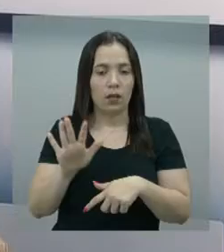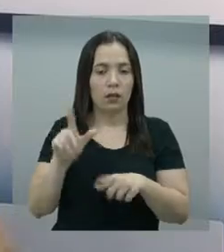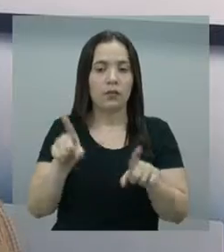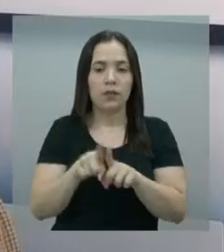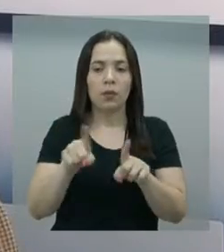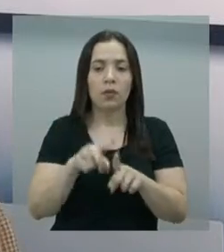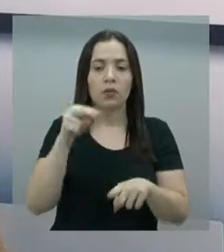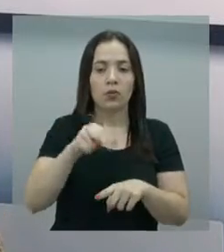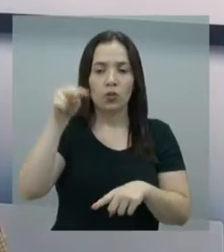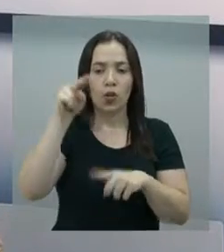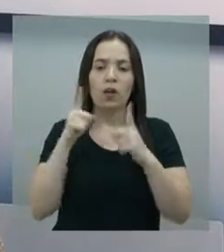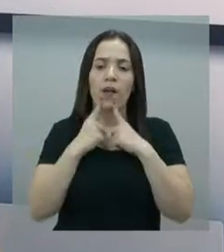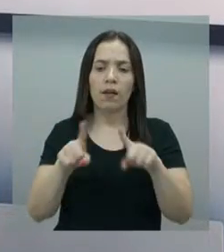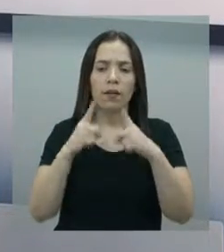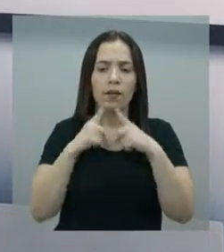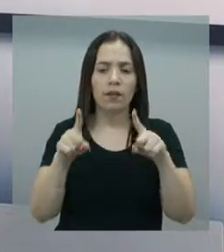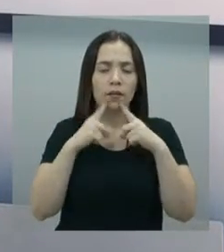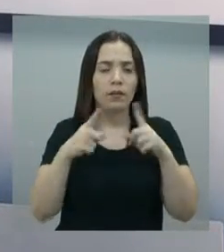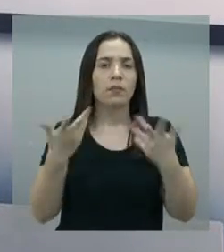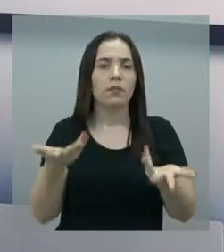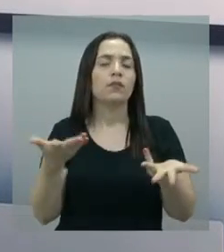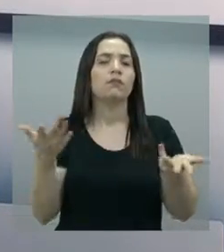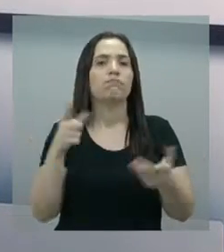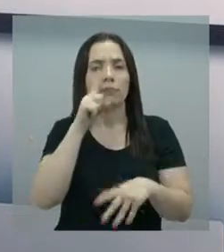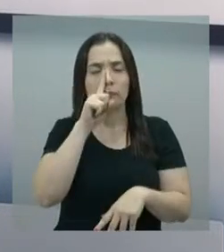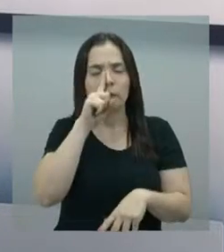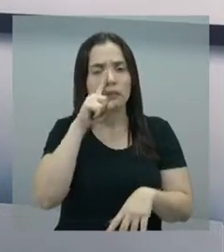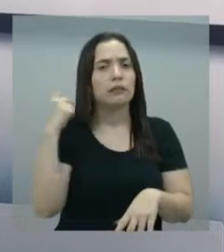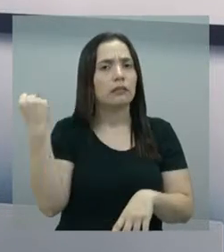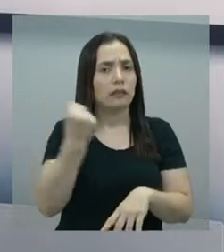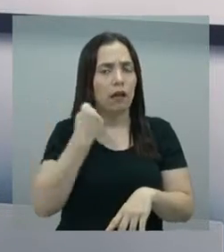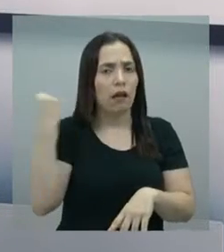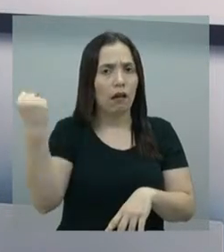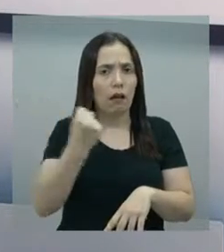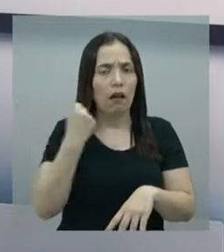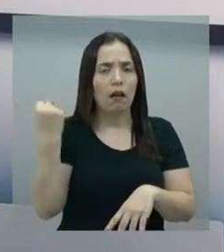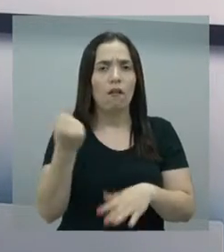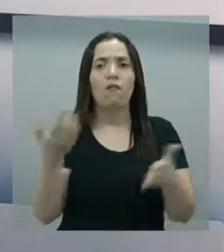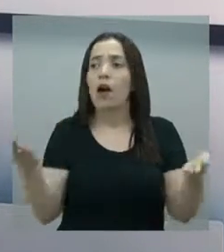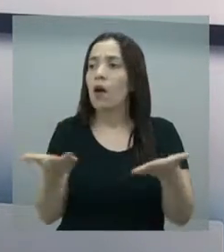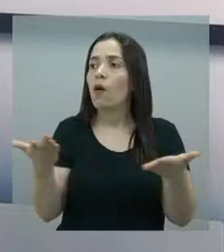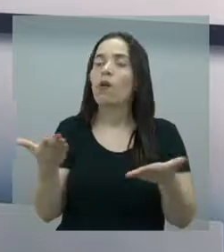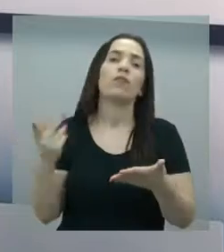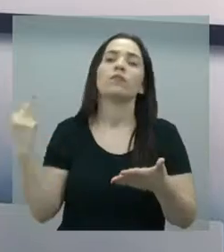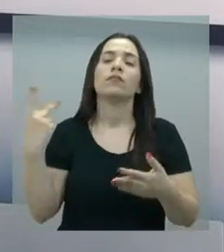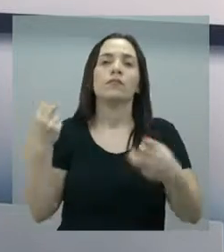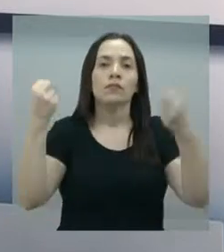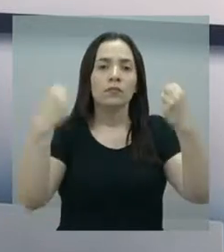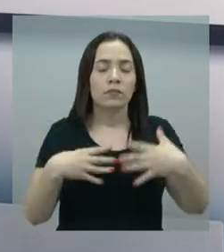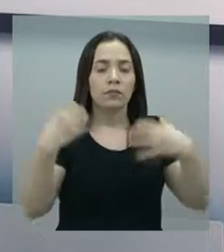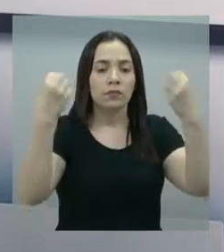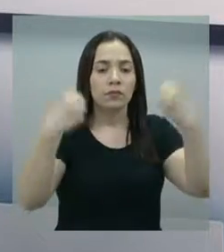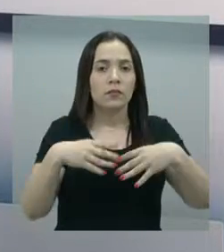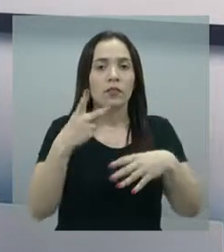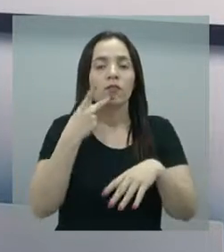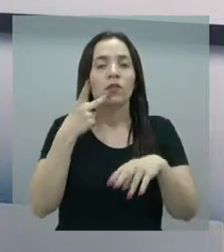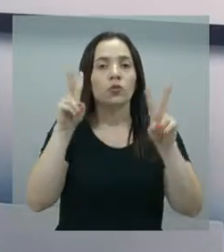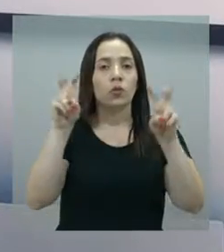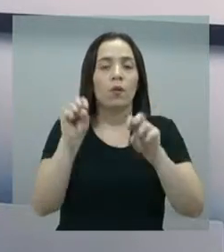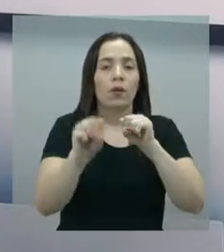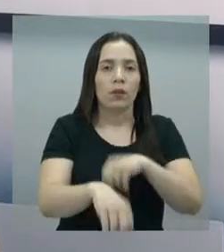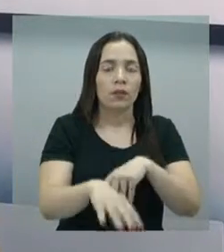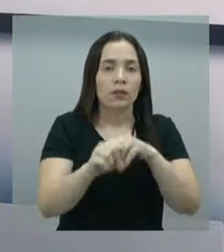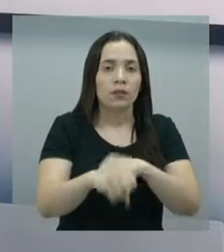Norte. Então, há um momento muito grave em que tudo que a gente está falando aqui, tudo que a gente falou no primeiro bloco em relação ao desenvolvimento da